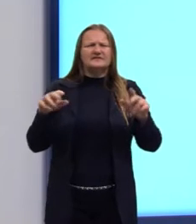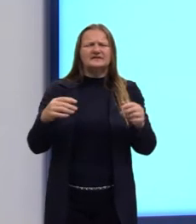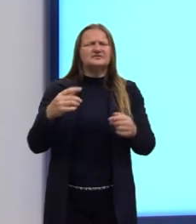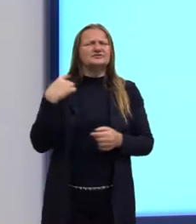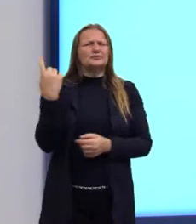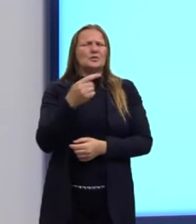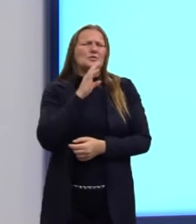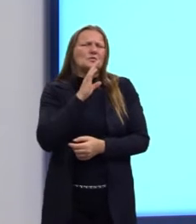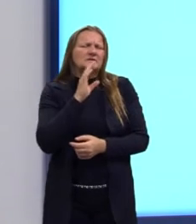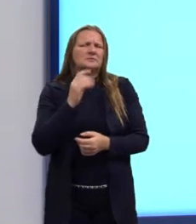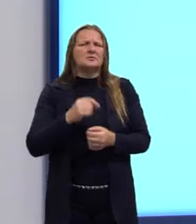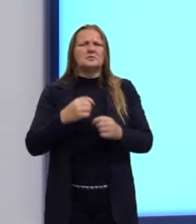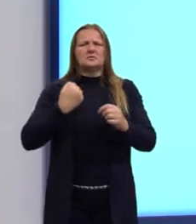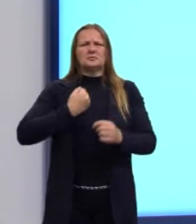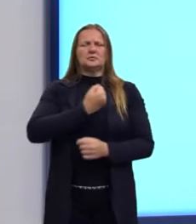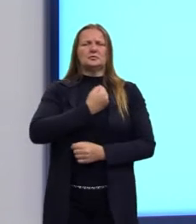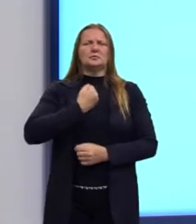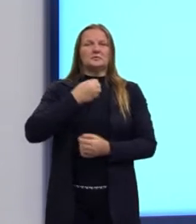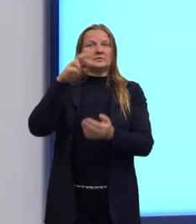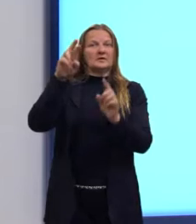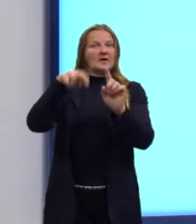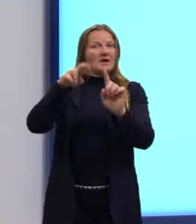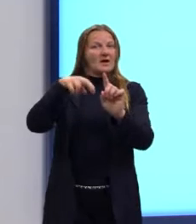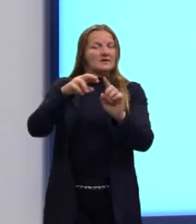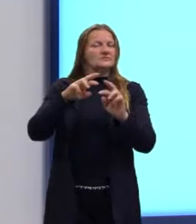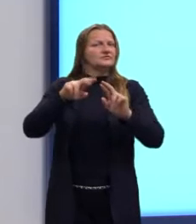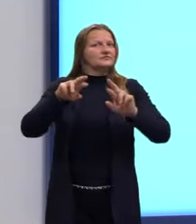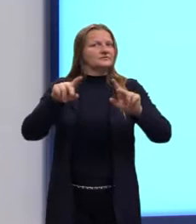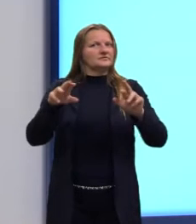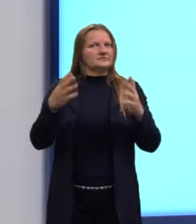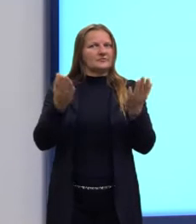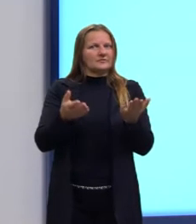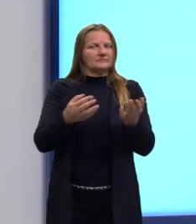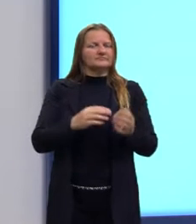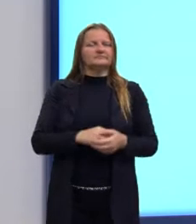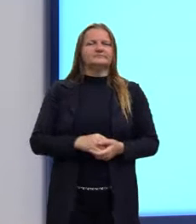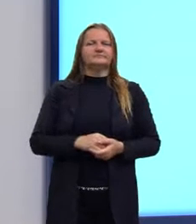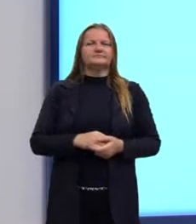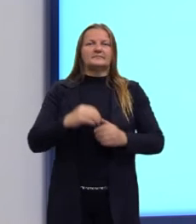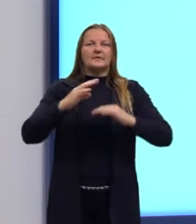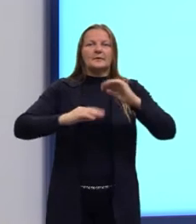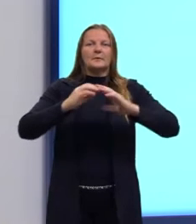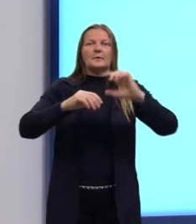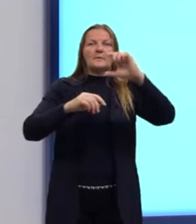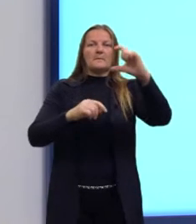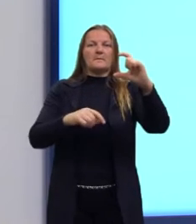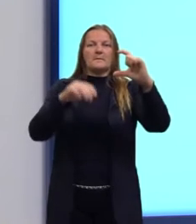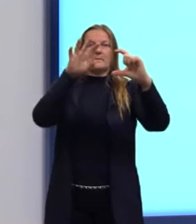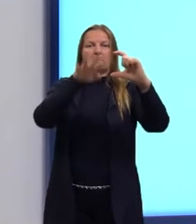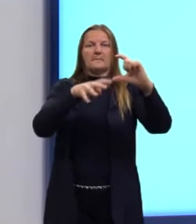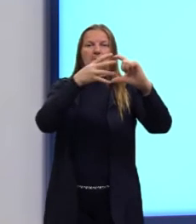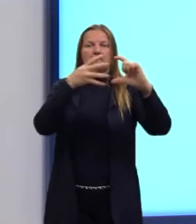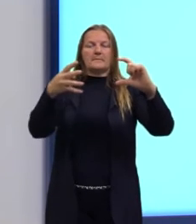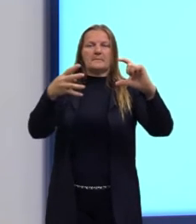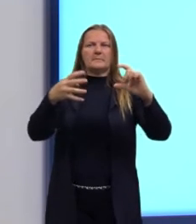nós conhecemos com números reais né Agora nós vamos operar então matrizes